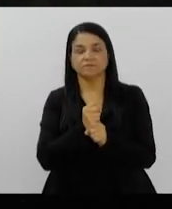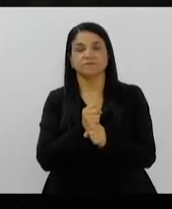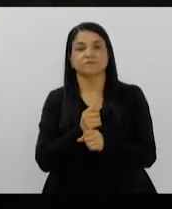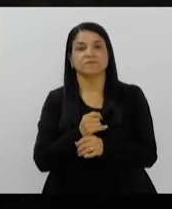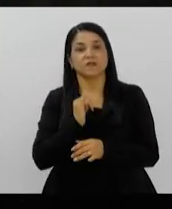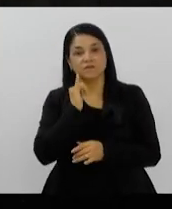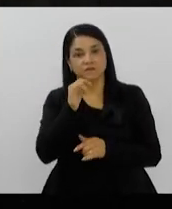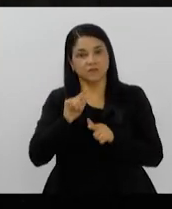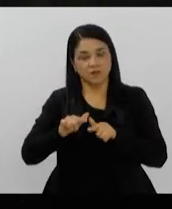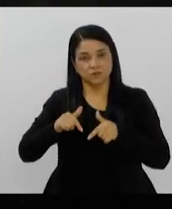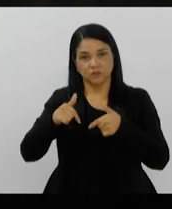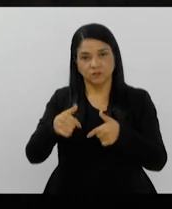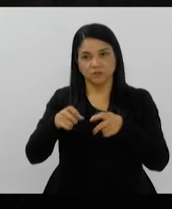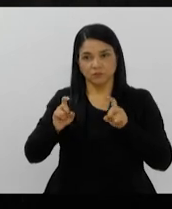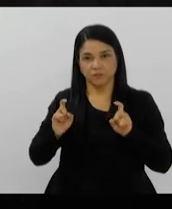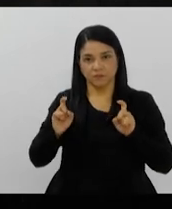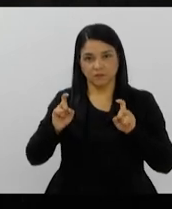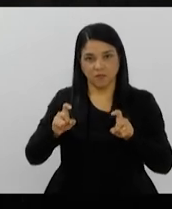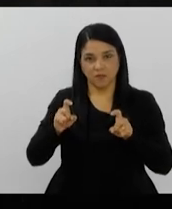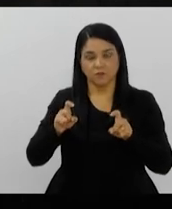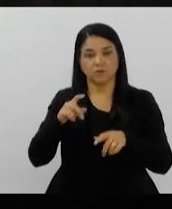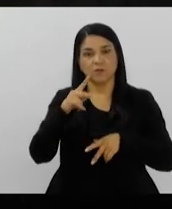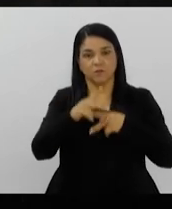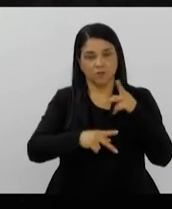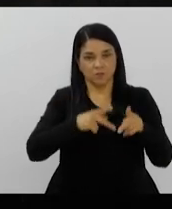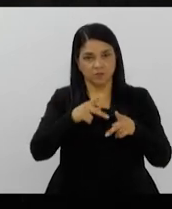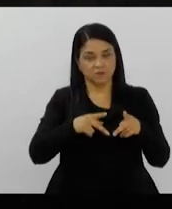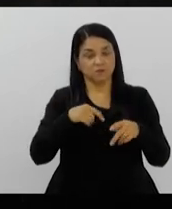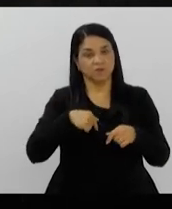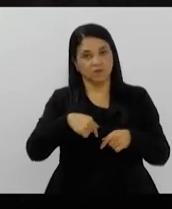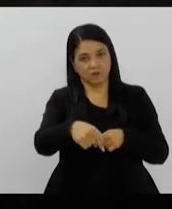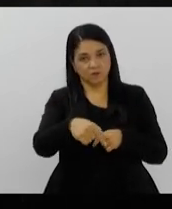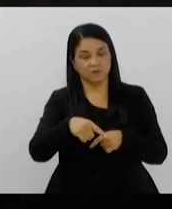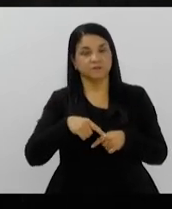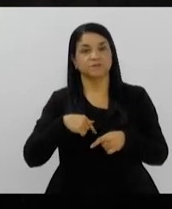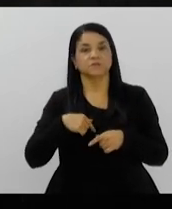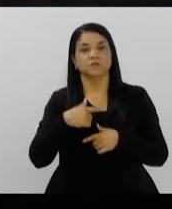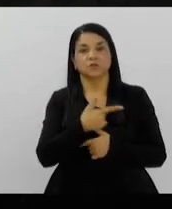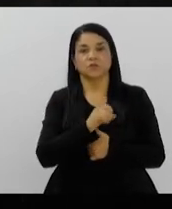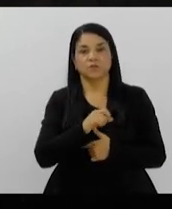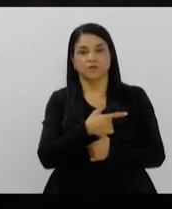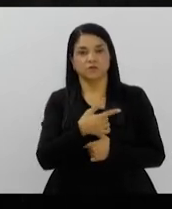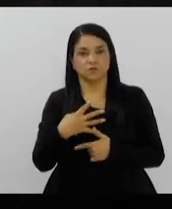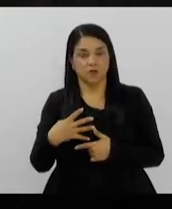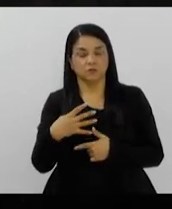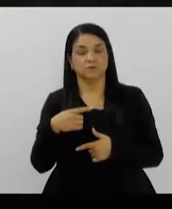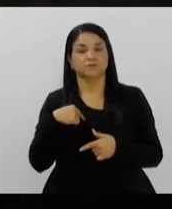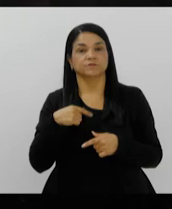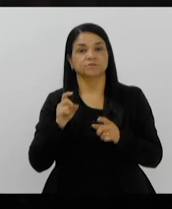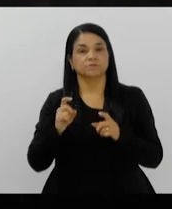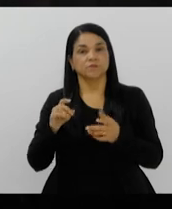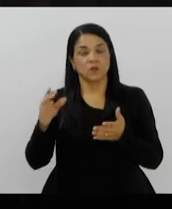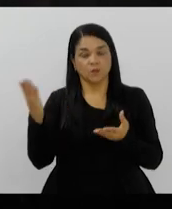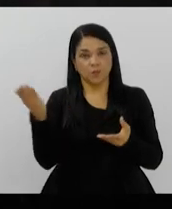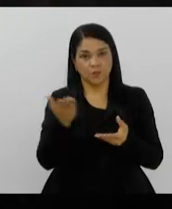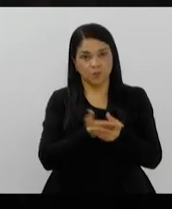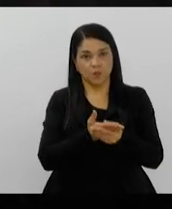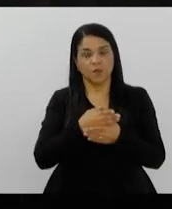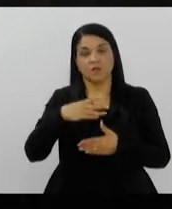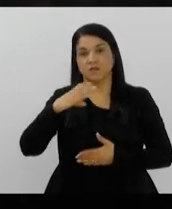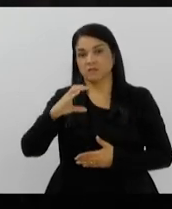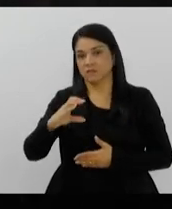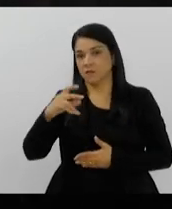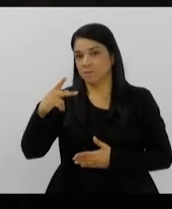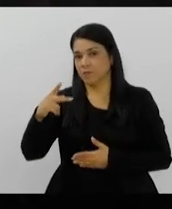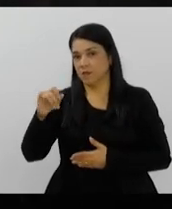da atuação do mandato popular ainda para esse final de 2024, nós entramos com requerimento na CPI